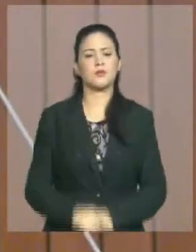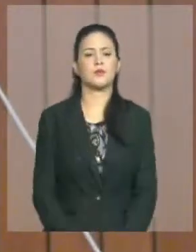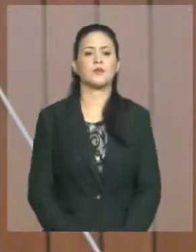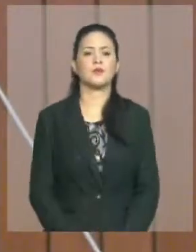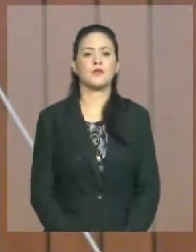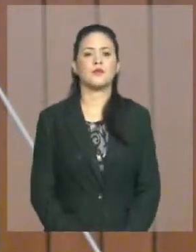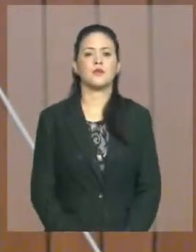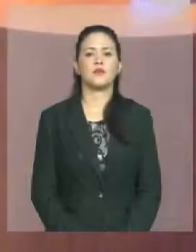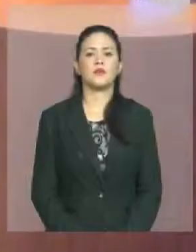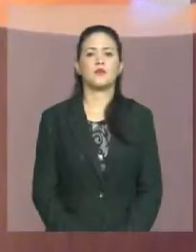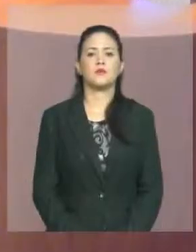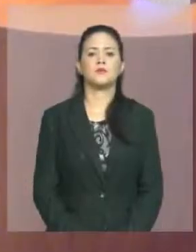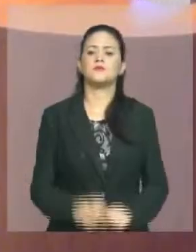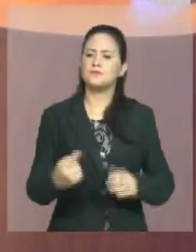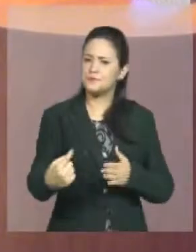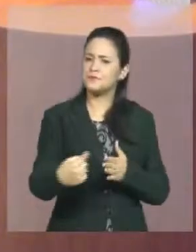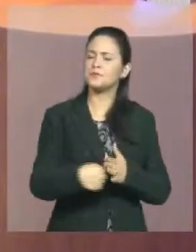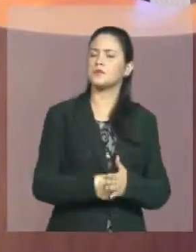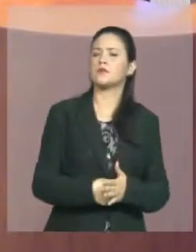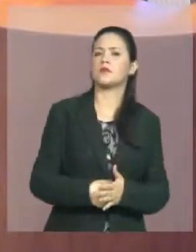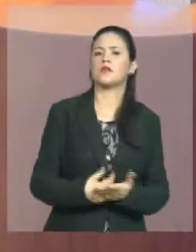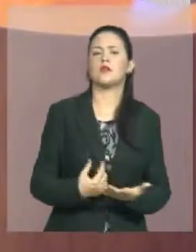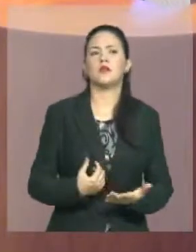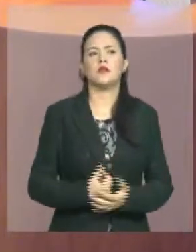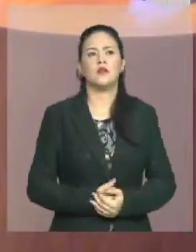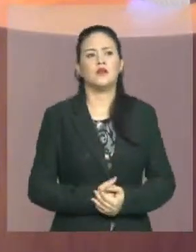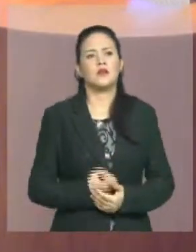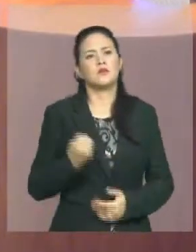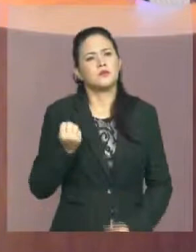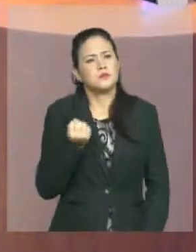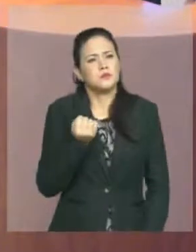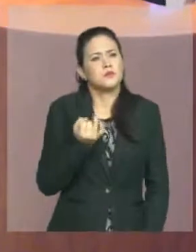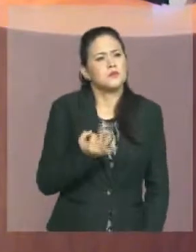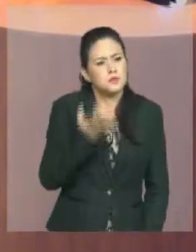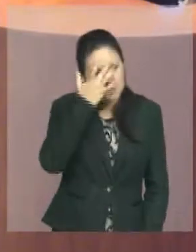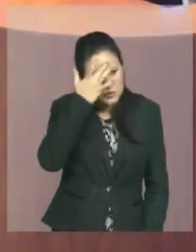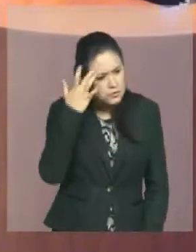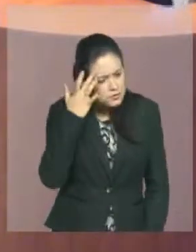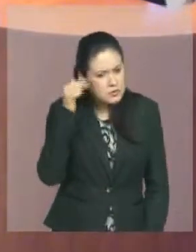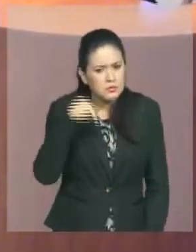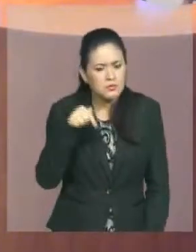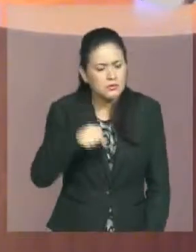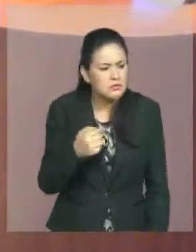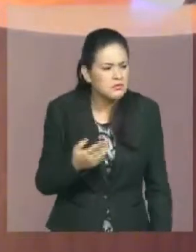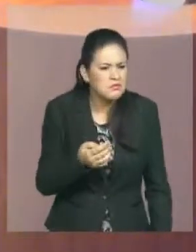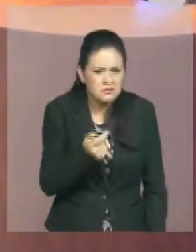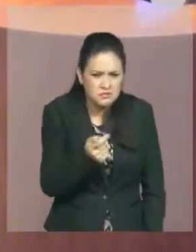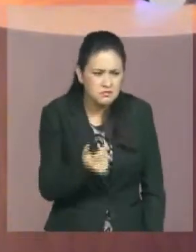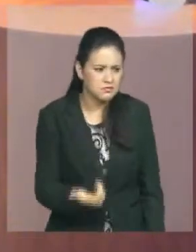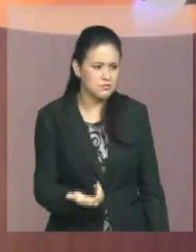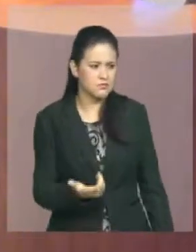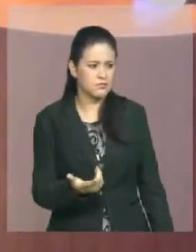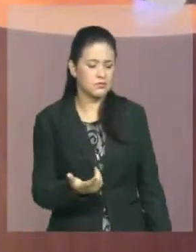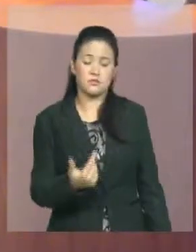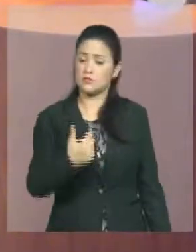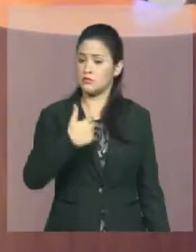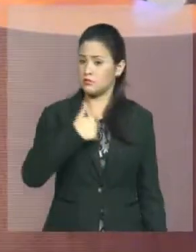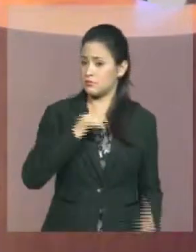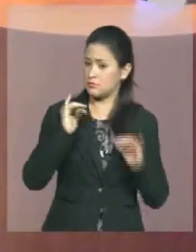está sendo questionada pelo número de pessoas que aqui estão. E disse que quem fez a convocação não fui